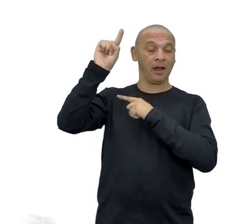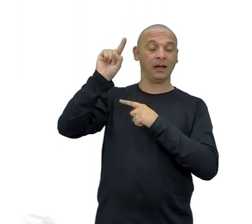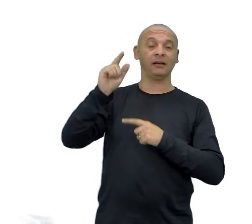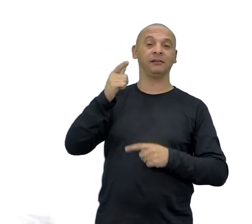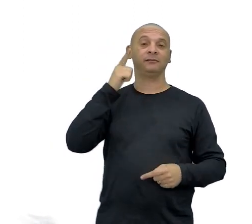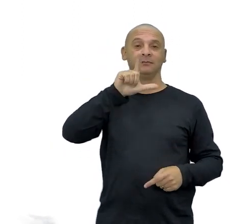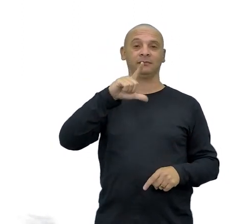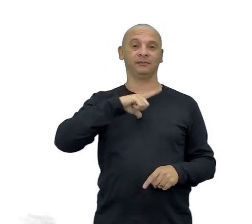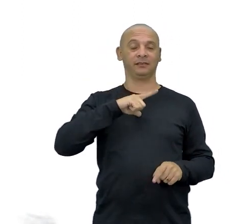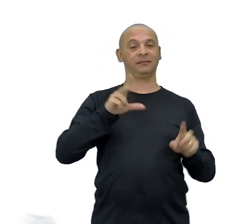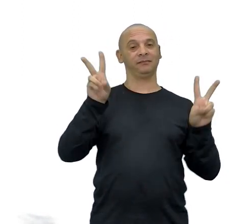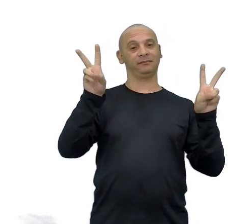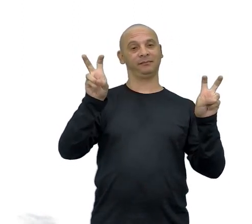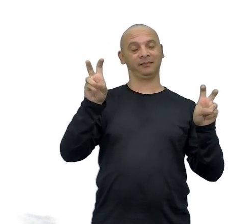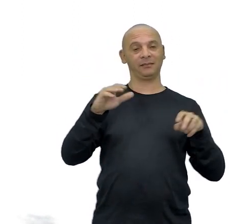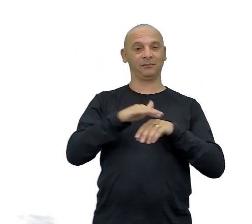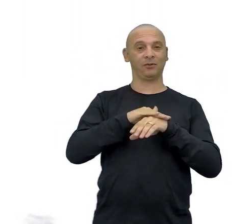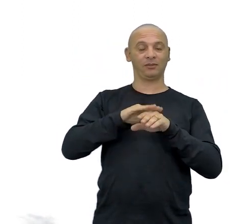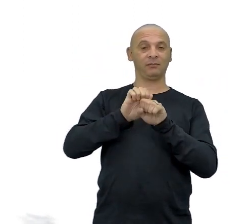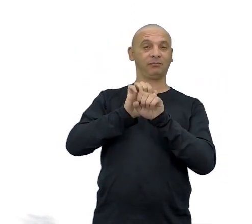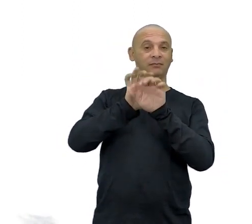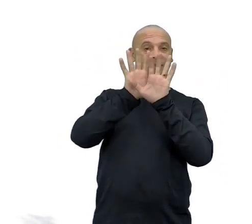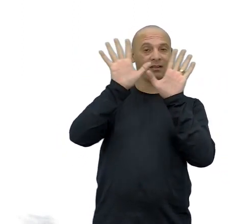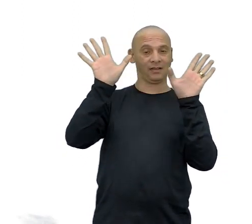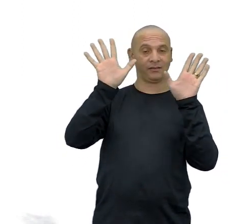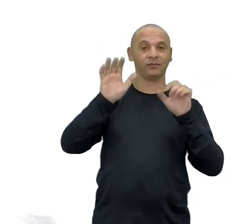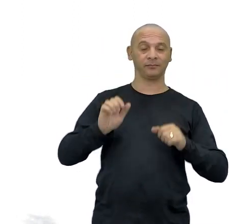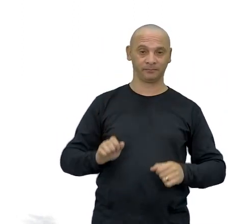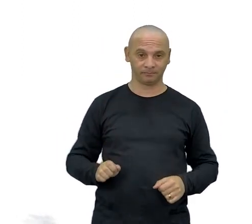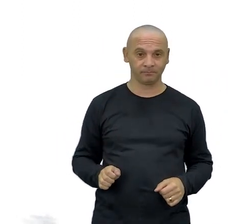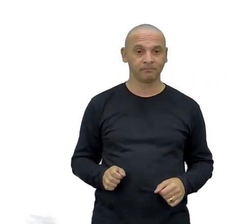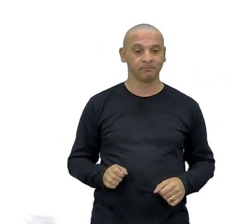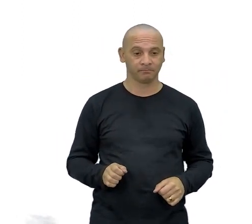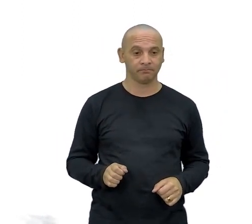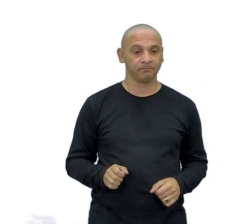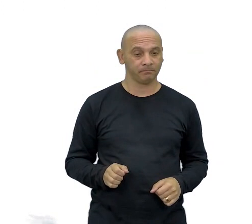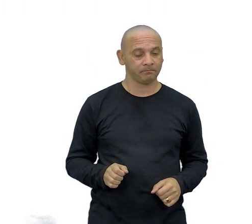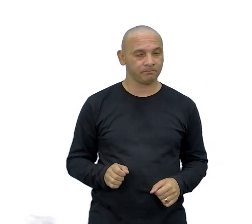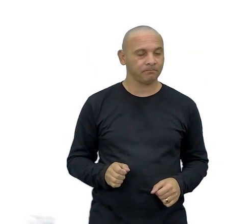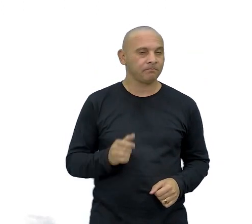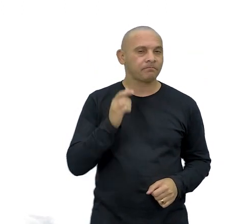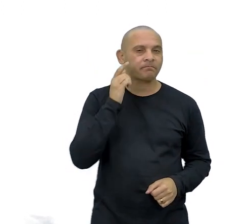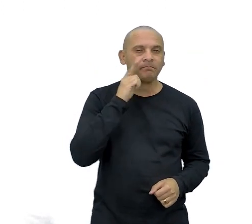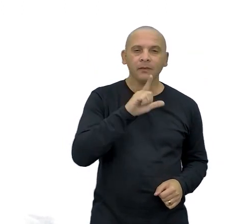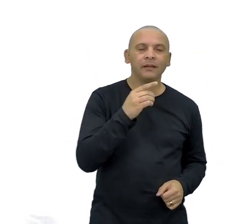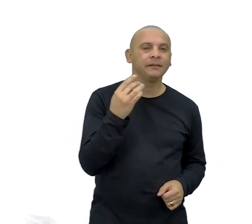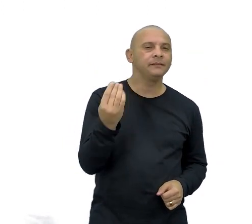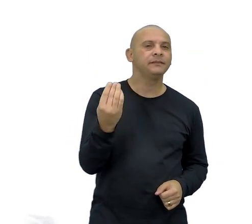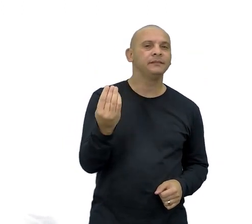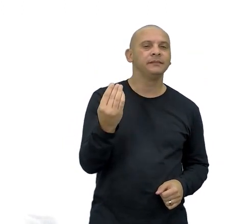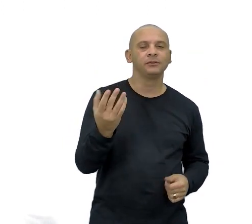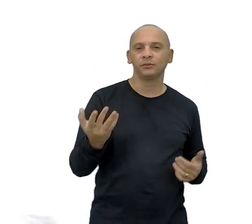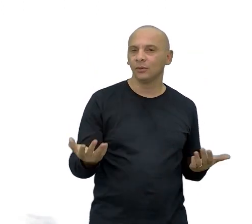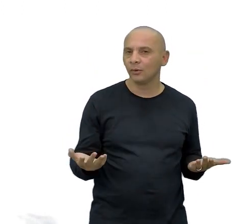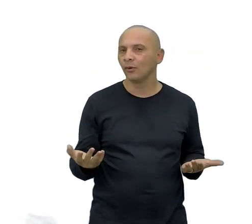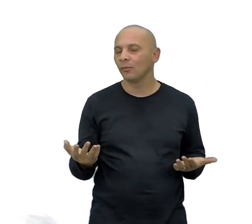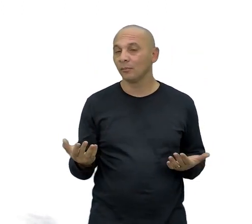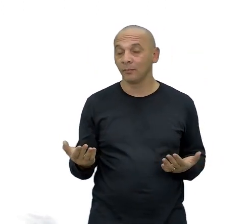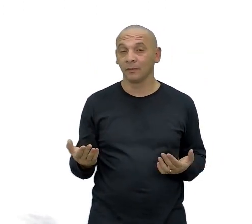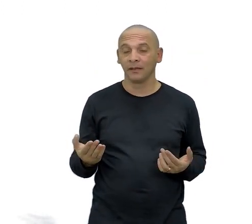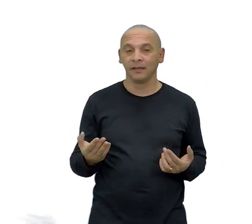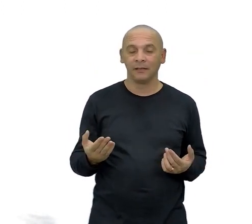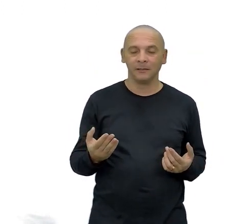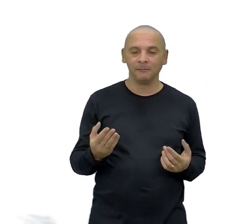abranger o tema discutido em cada texto. Para a gente conseguir pegar principalmente o